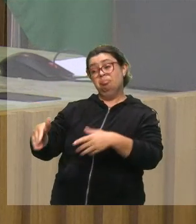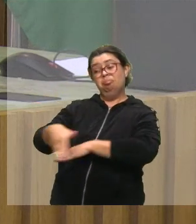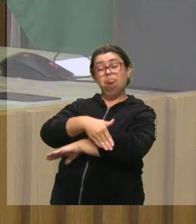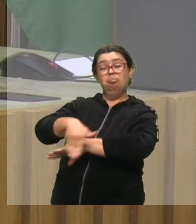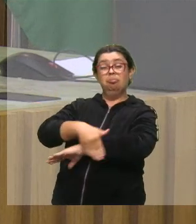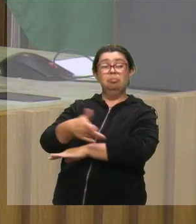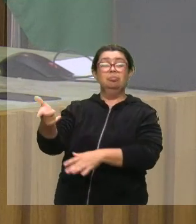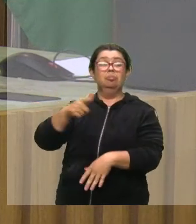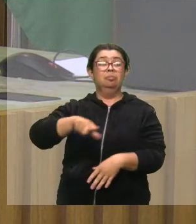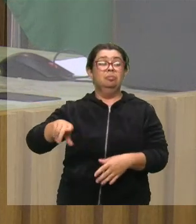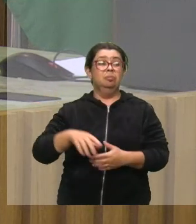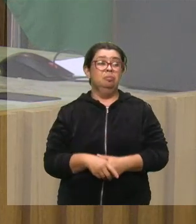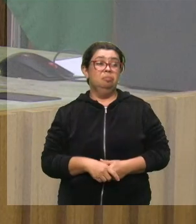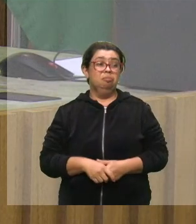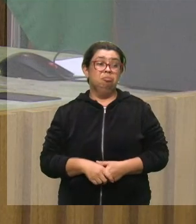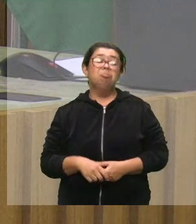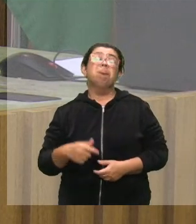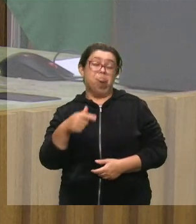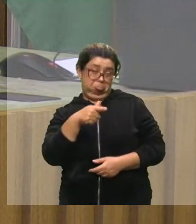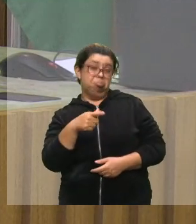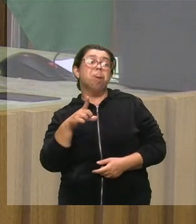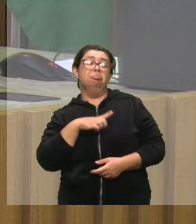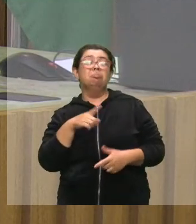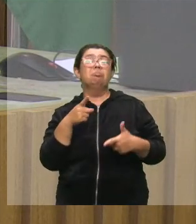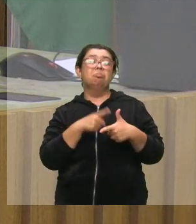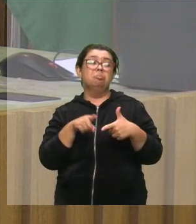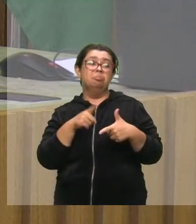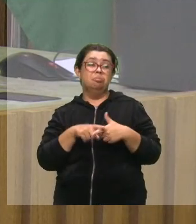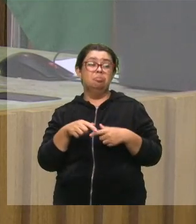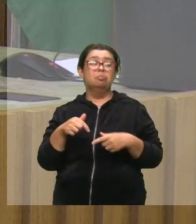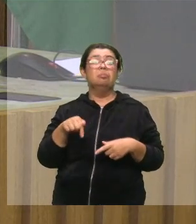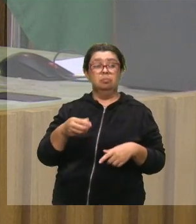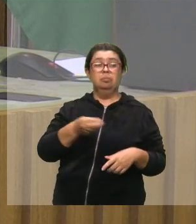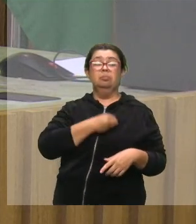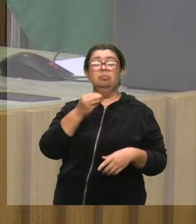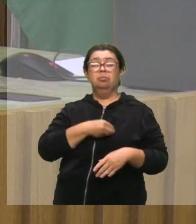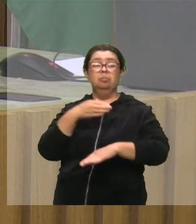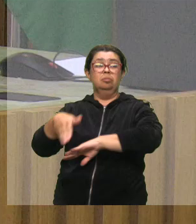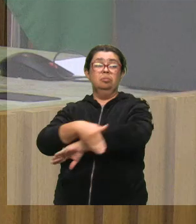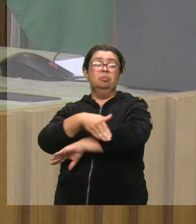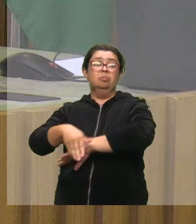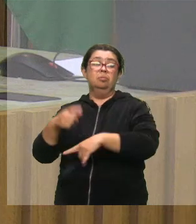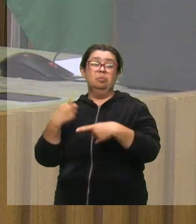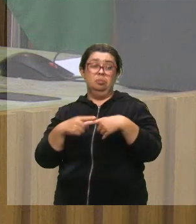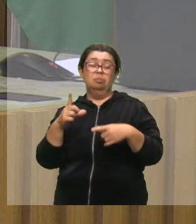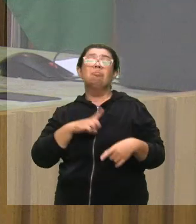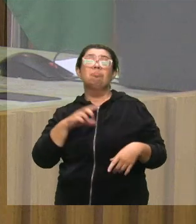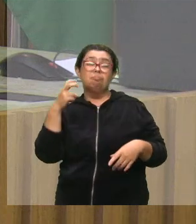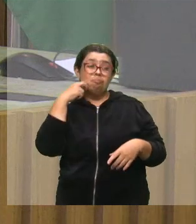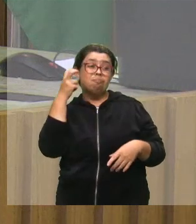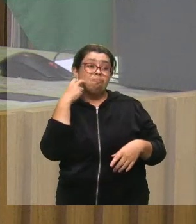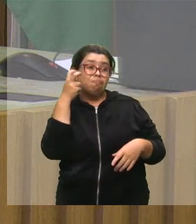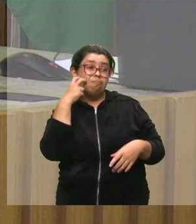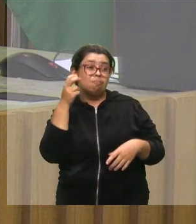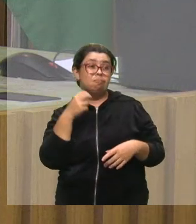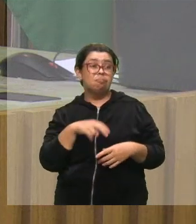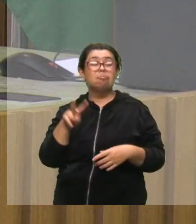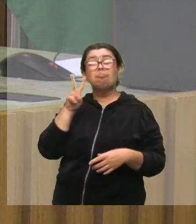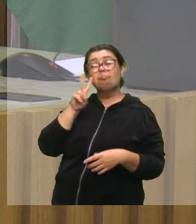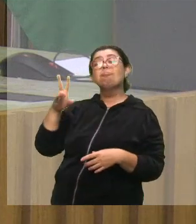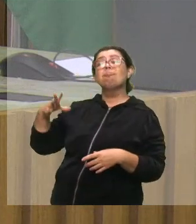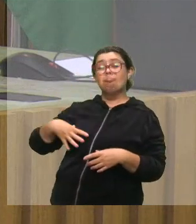novo. Eu tive meus problemas e, né, hoje eu estou na rua, porque eu tenho vergonha de ir lá ver meus